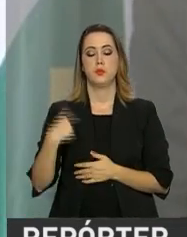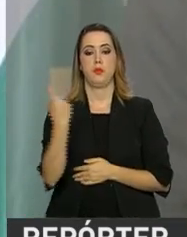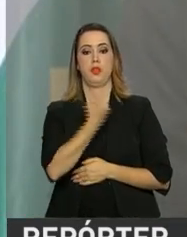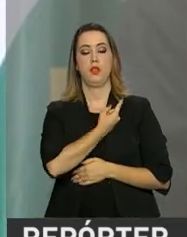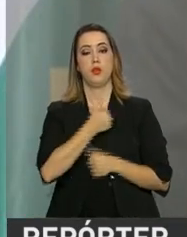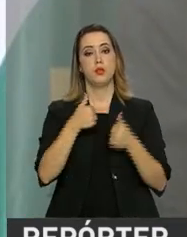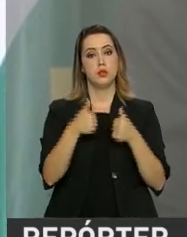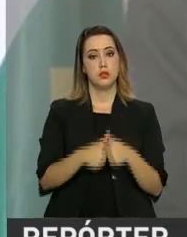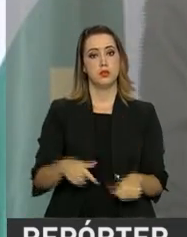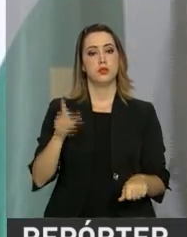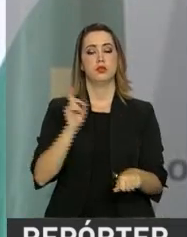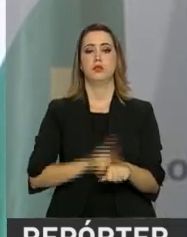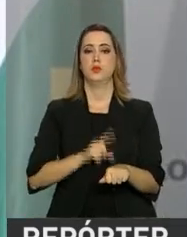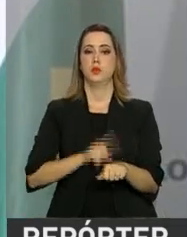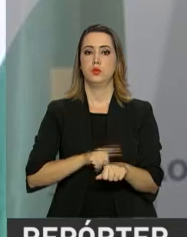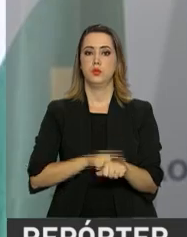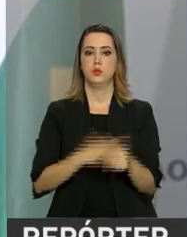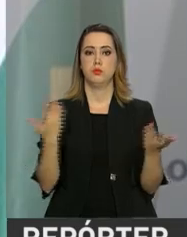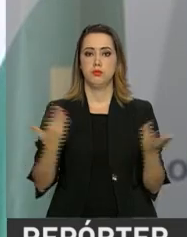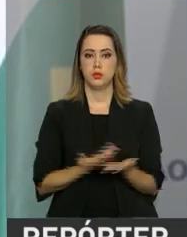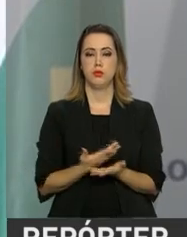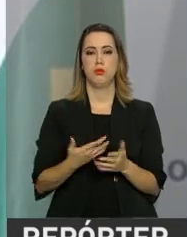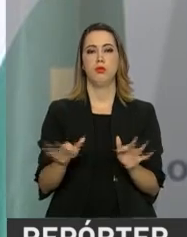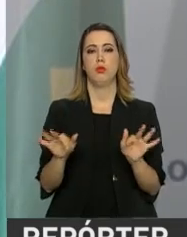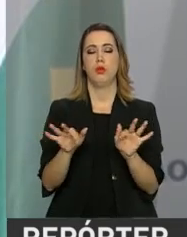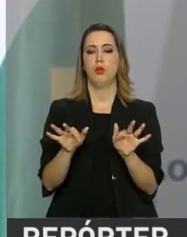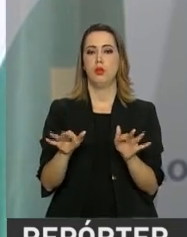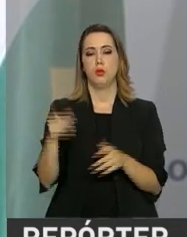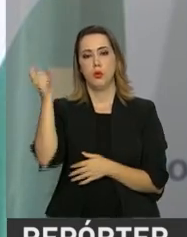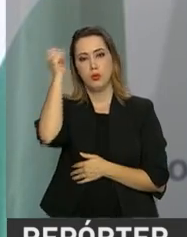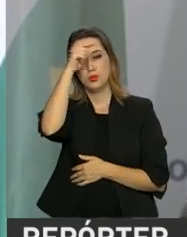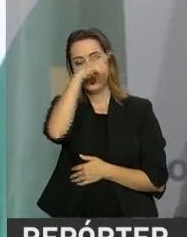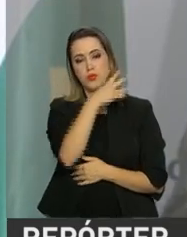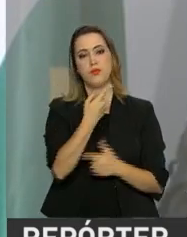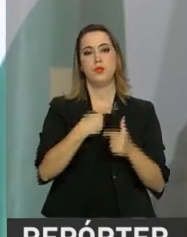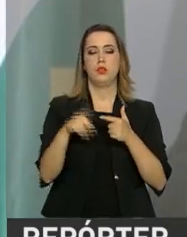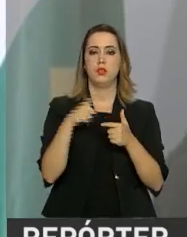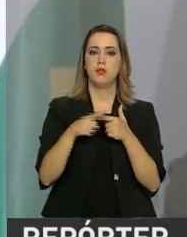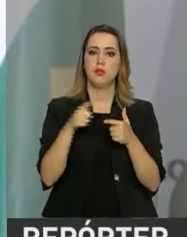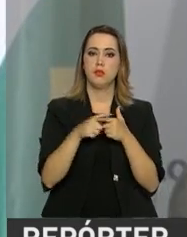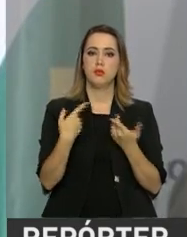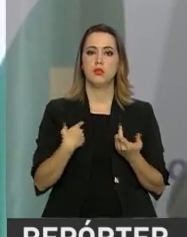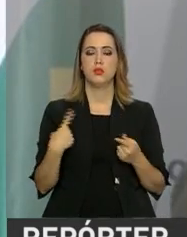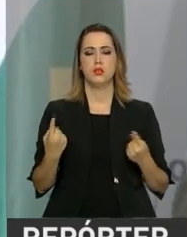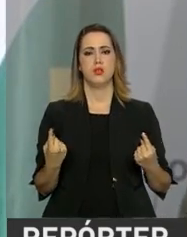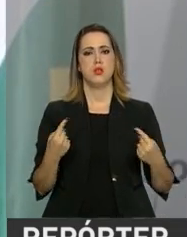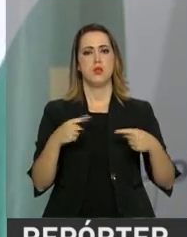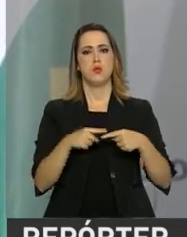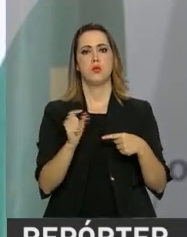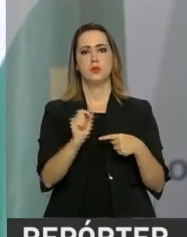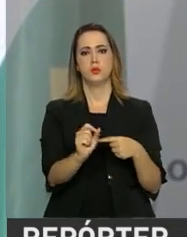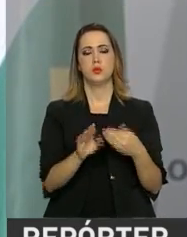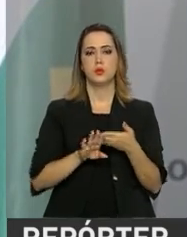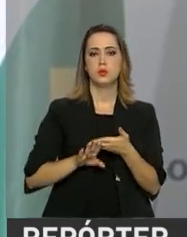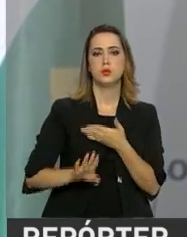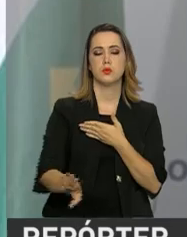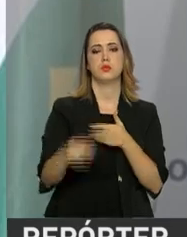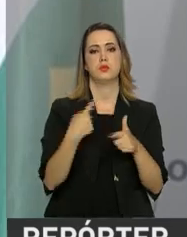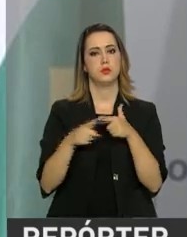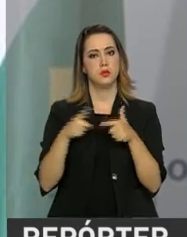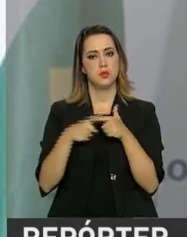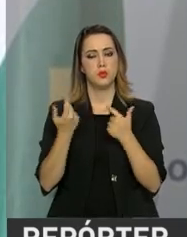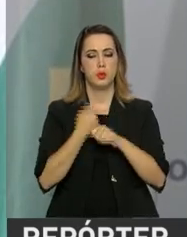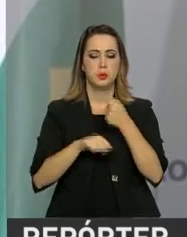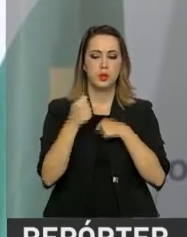país um momento de grande recessão que se iniciou há tempos atrás Estamos combatendo essa recessão por isso que certas